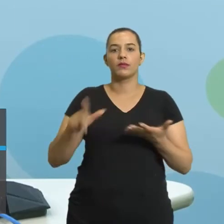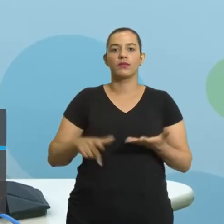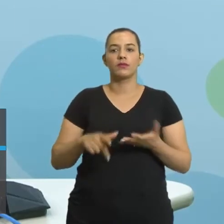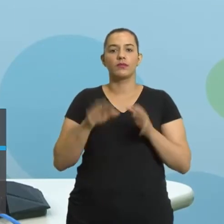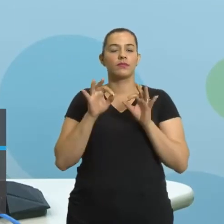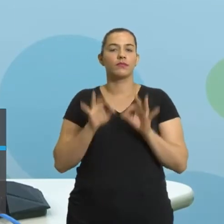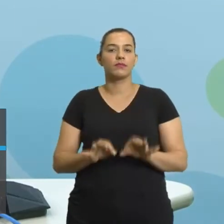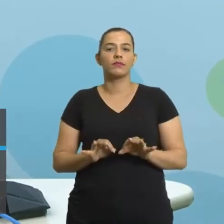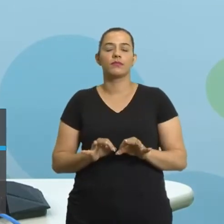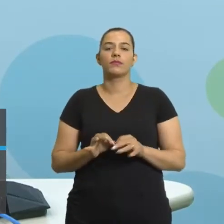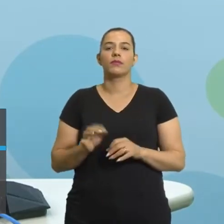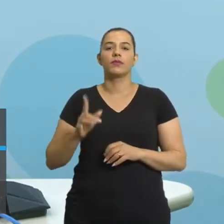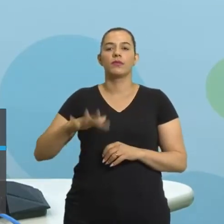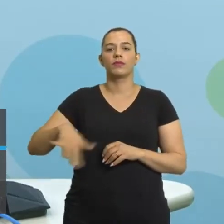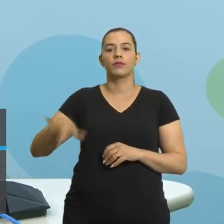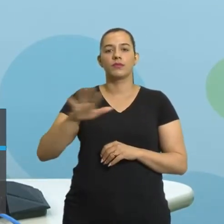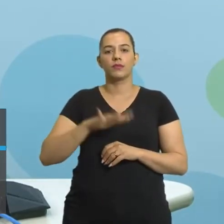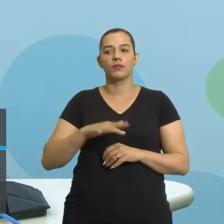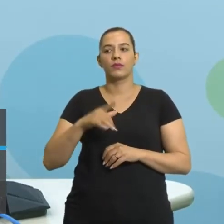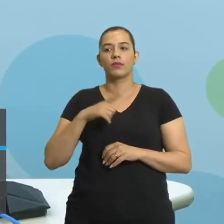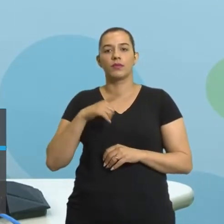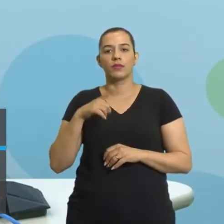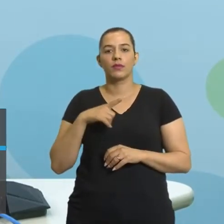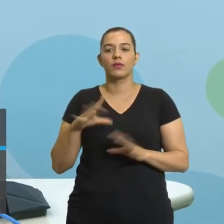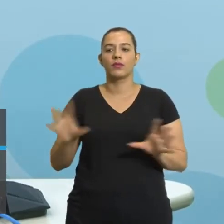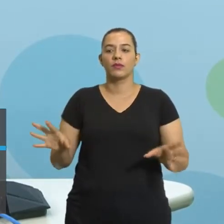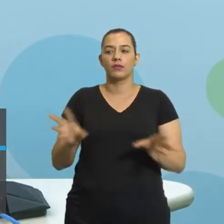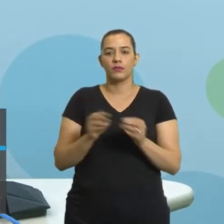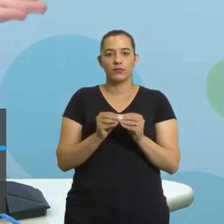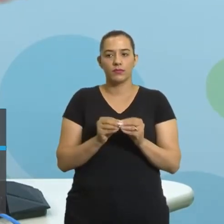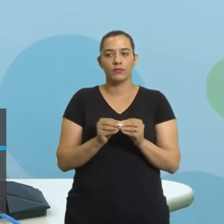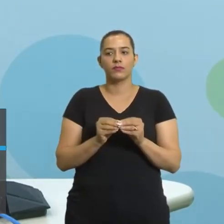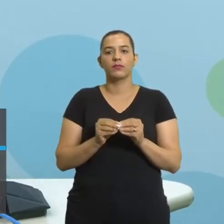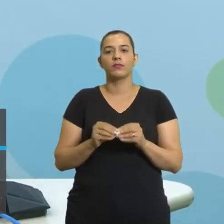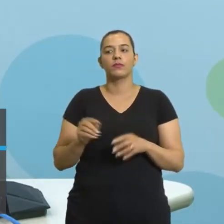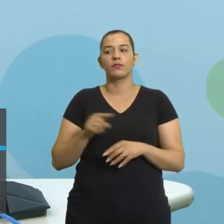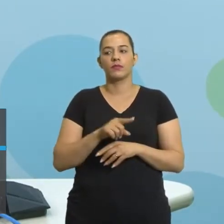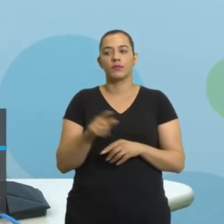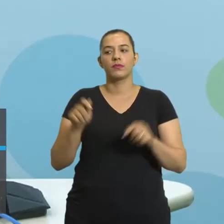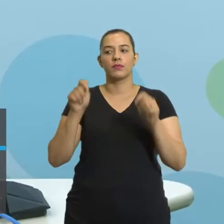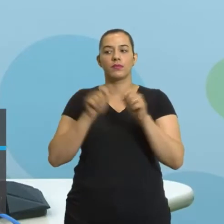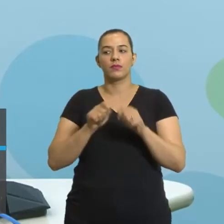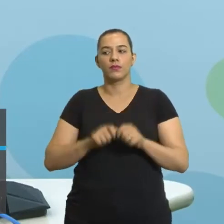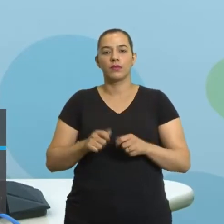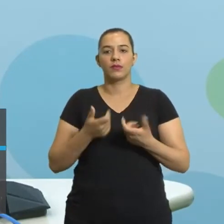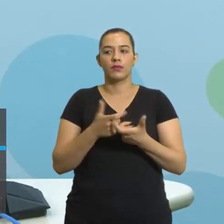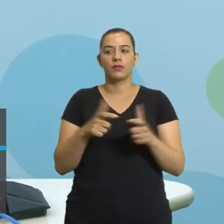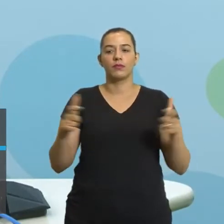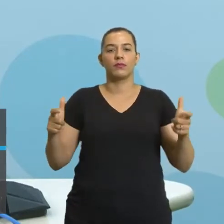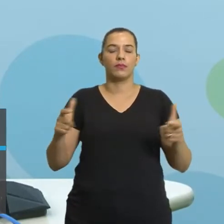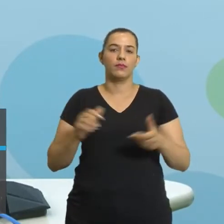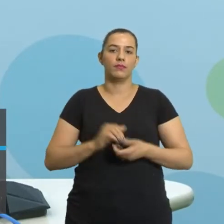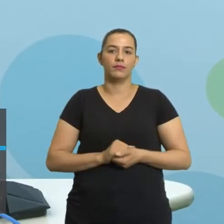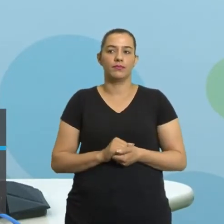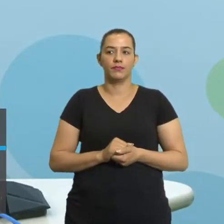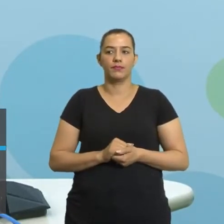garantir, né, que, além da sistematização, que esse repertório seja ampliado, né,